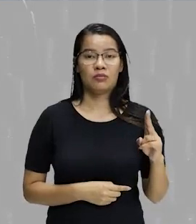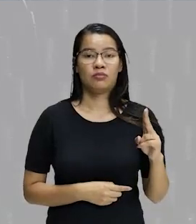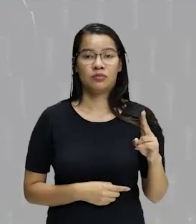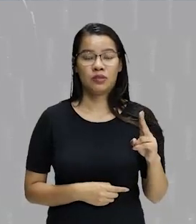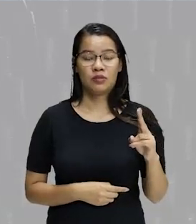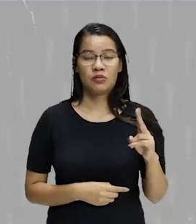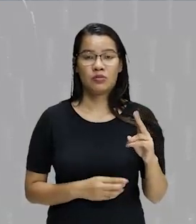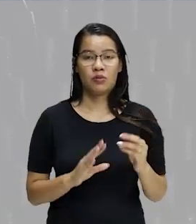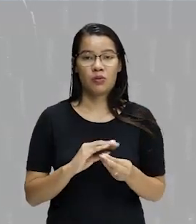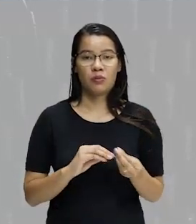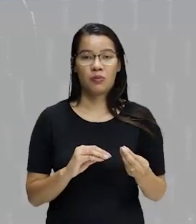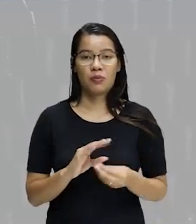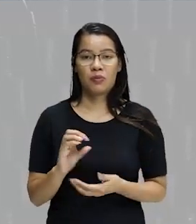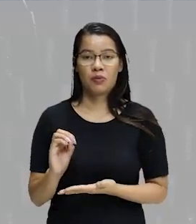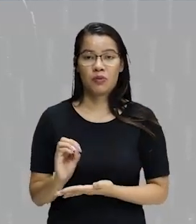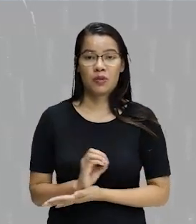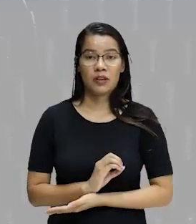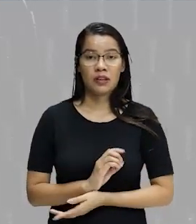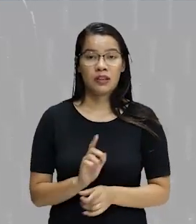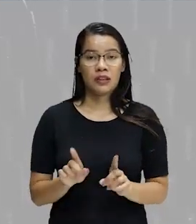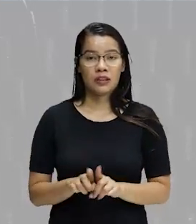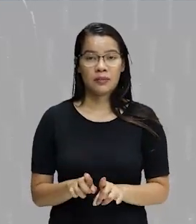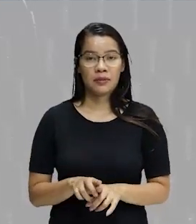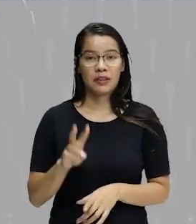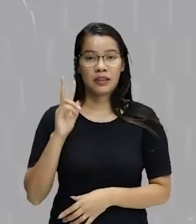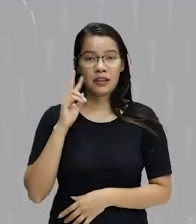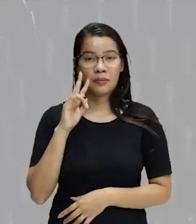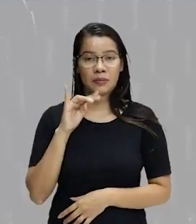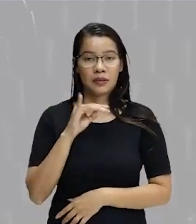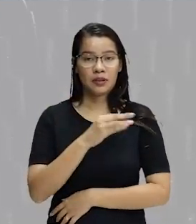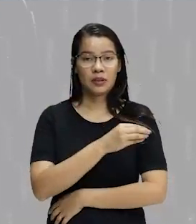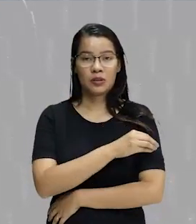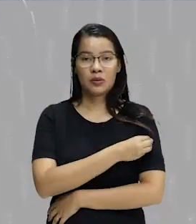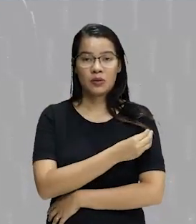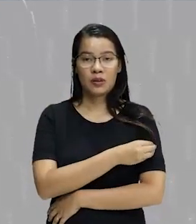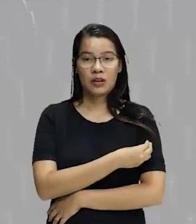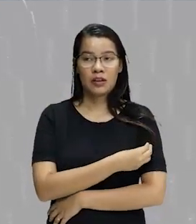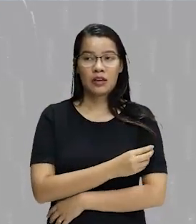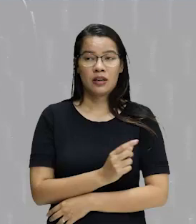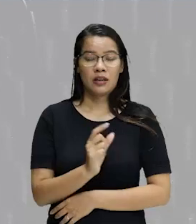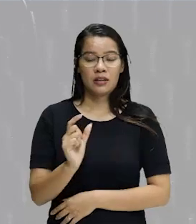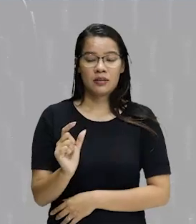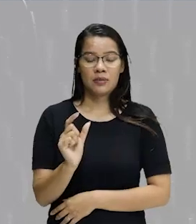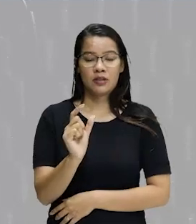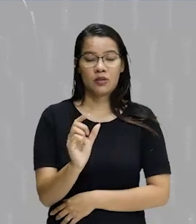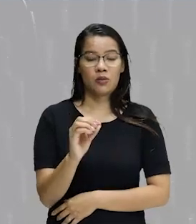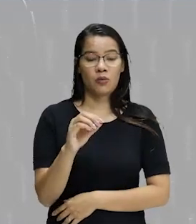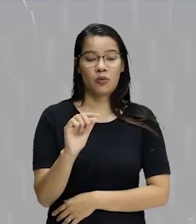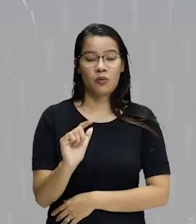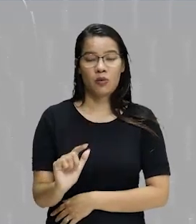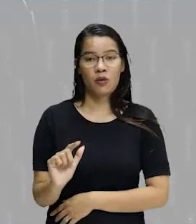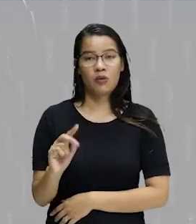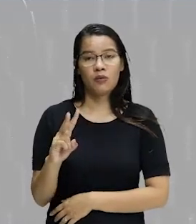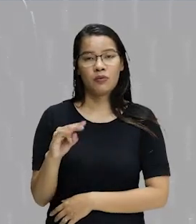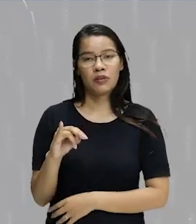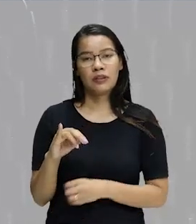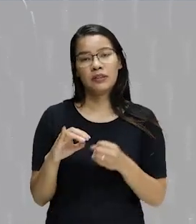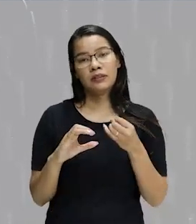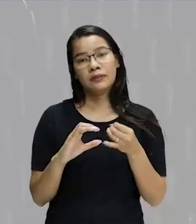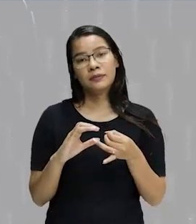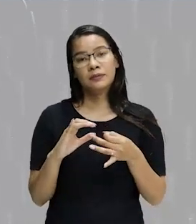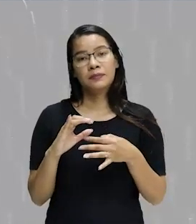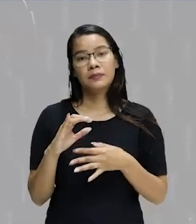compostos orgânicos. Lembrando que para os álcools, certo? A terminação ol vai